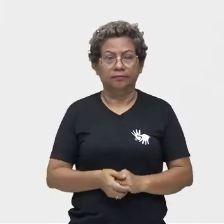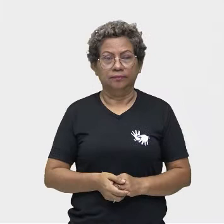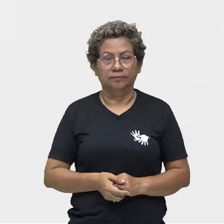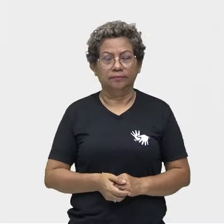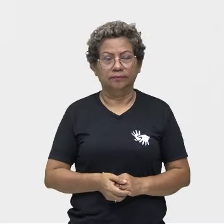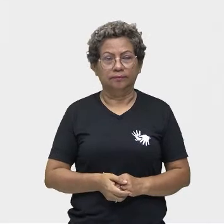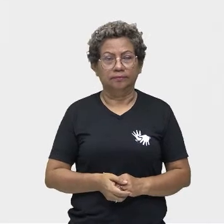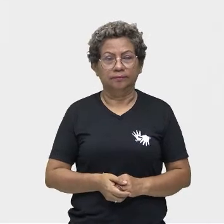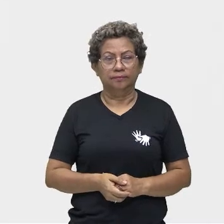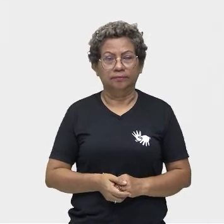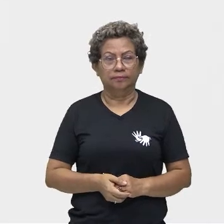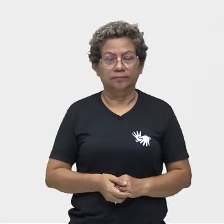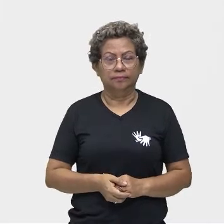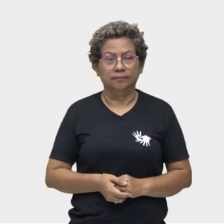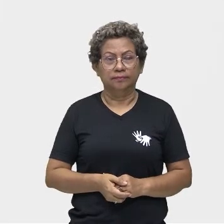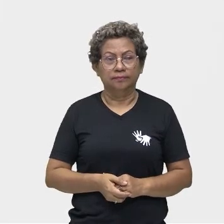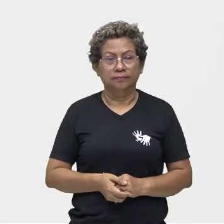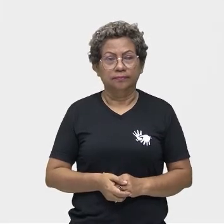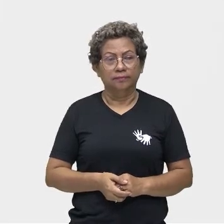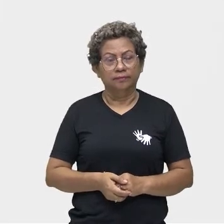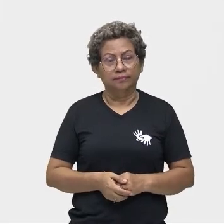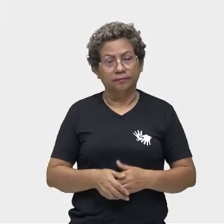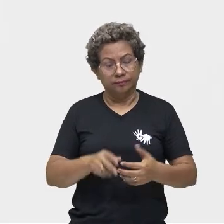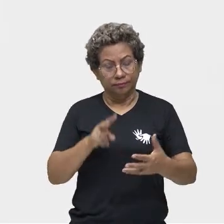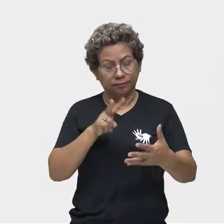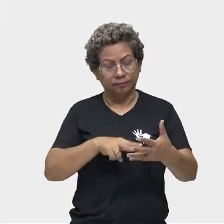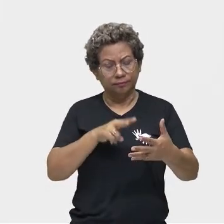se nós verificarmos lá as nossas relações,